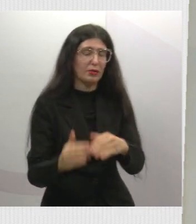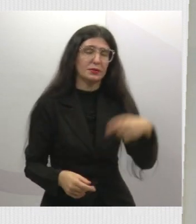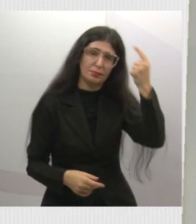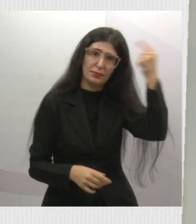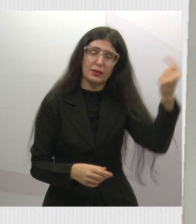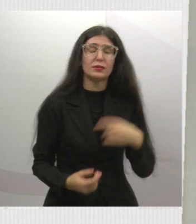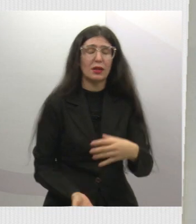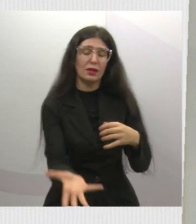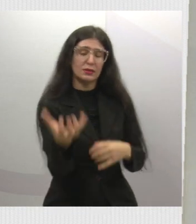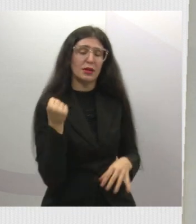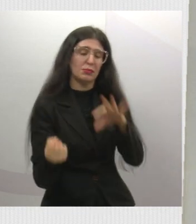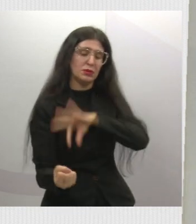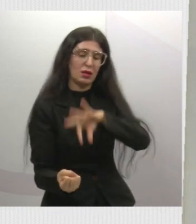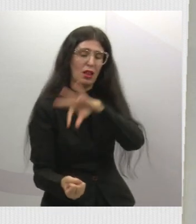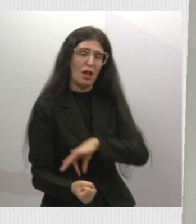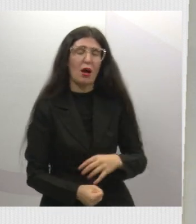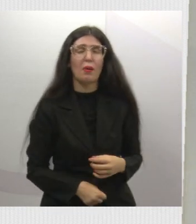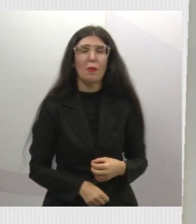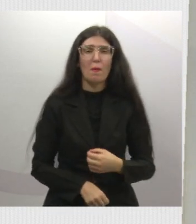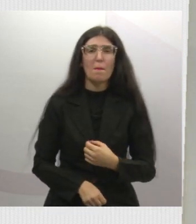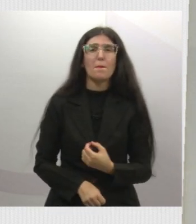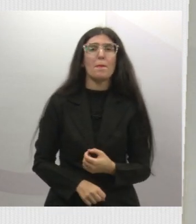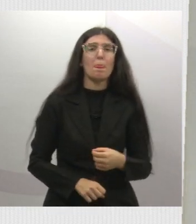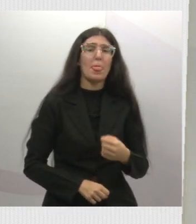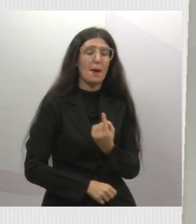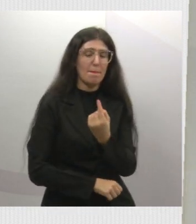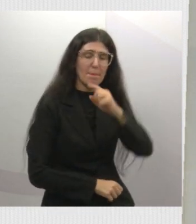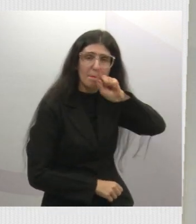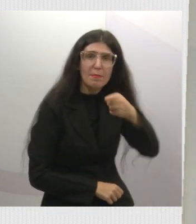de R$1.000, onde você